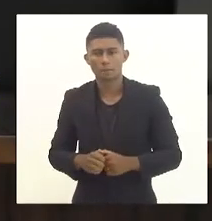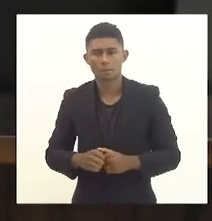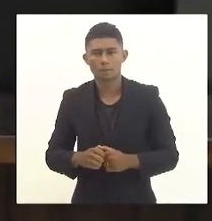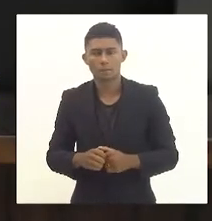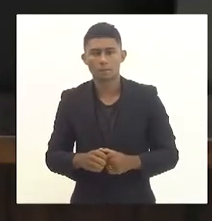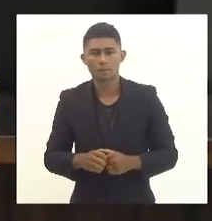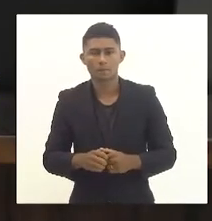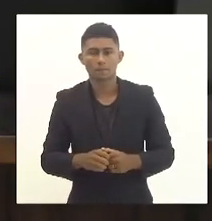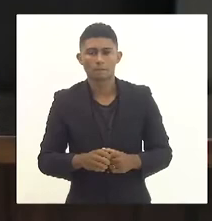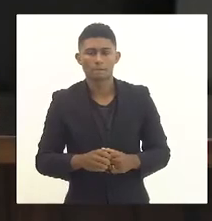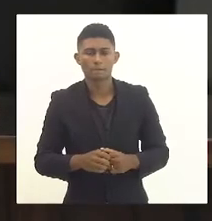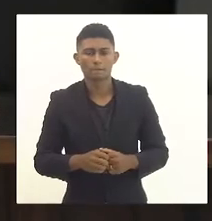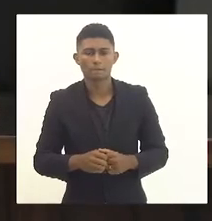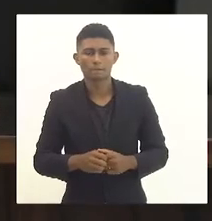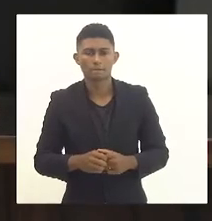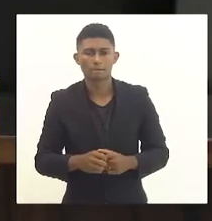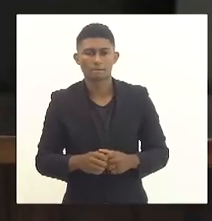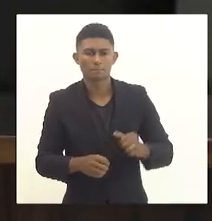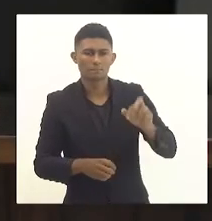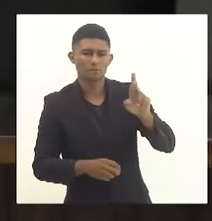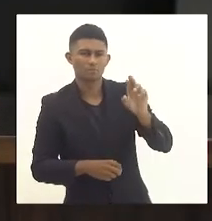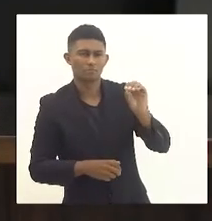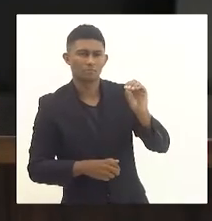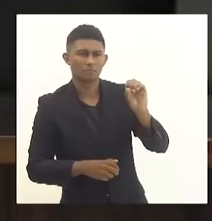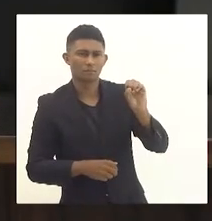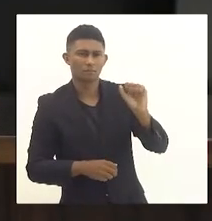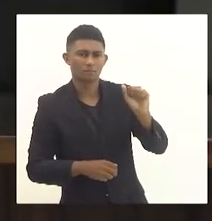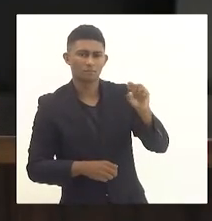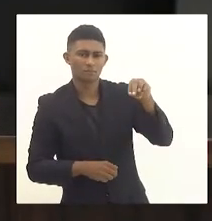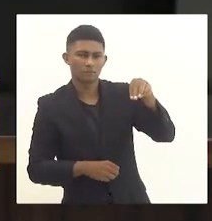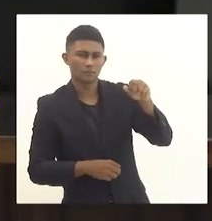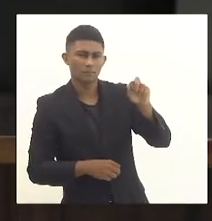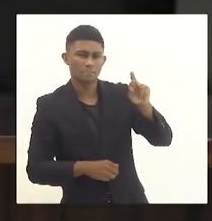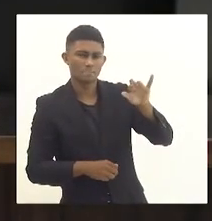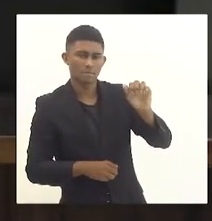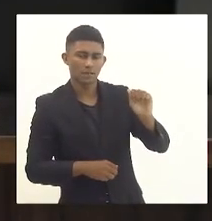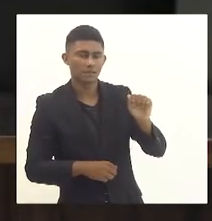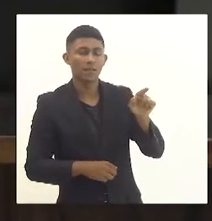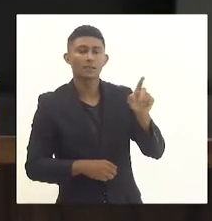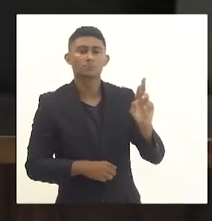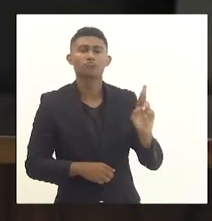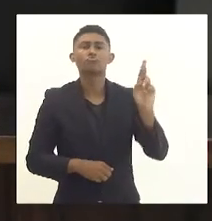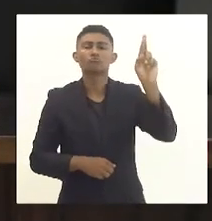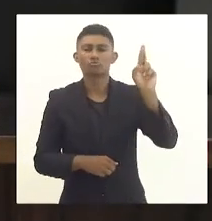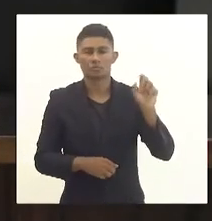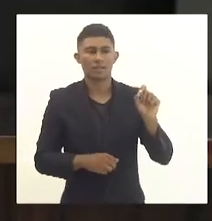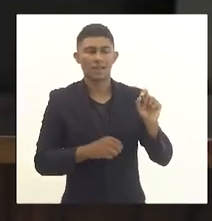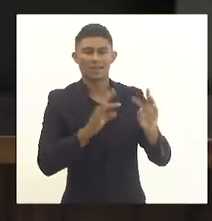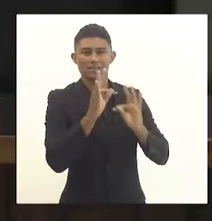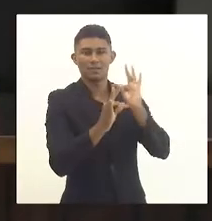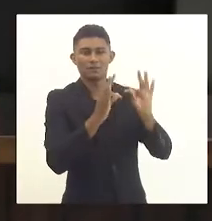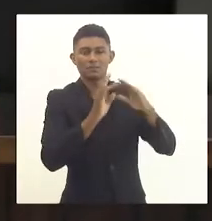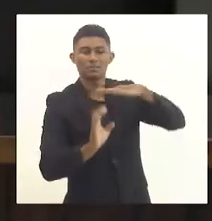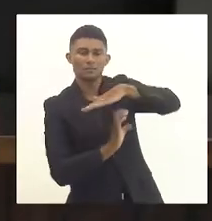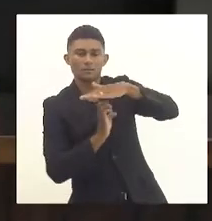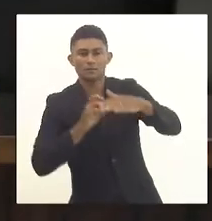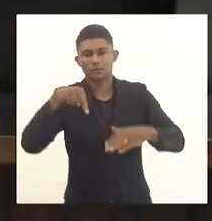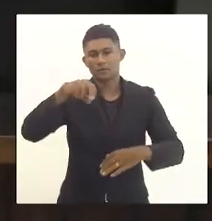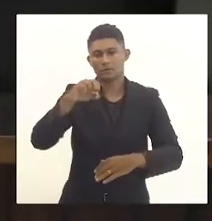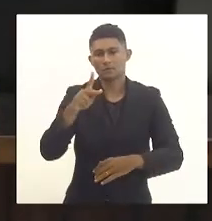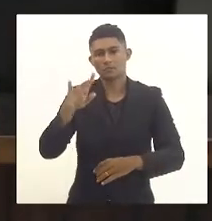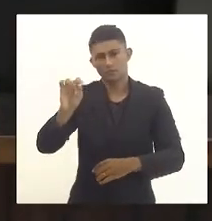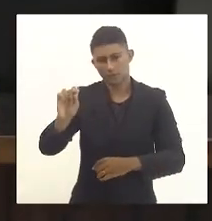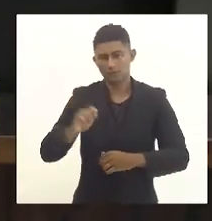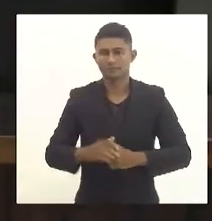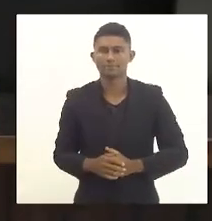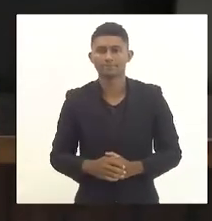vice-presidente da Spin Energy. Rosa Maria Araújo, responsável por parte de tecnologia da Nokia. Eu